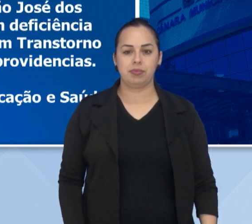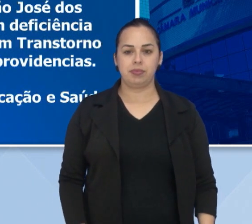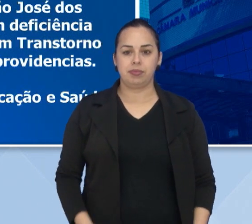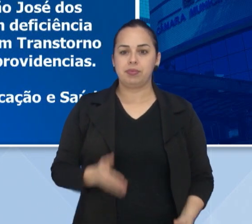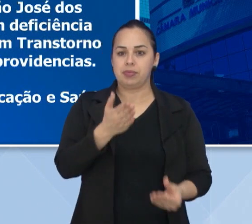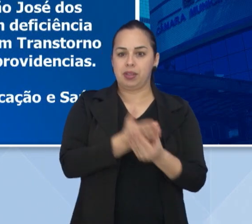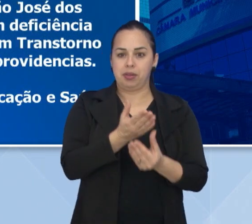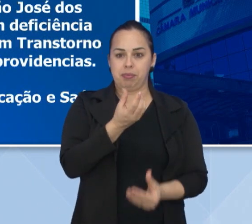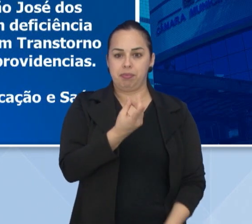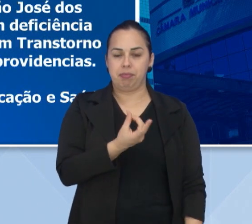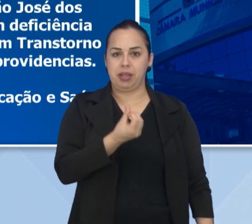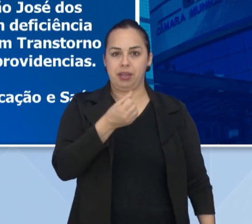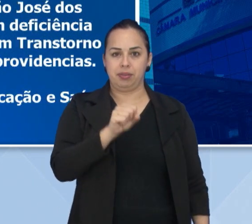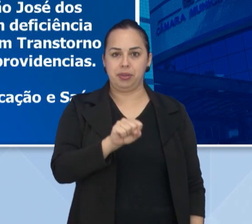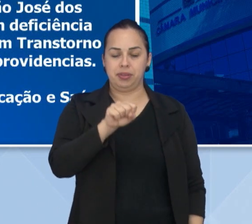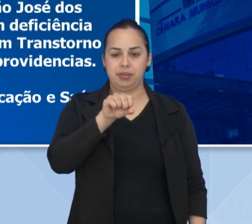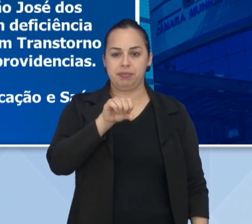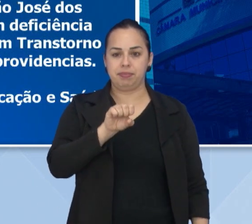Processo número